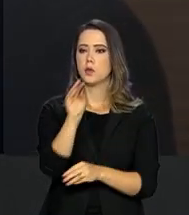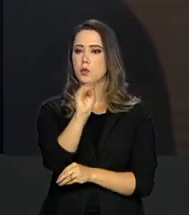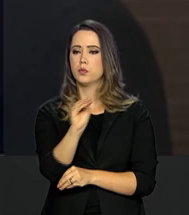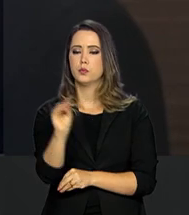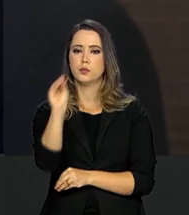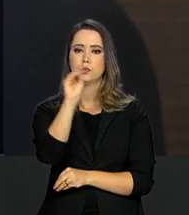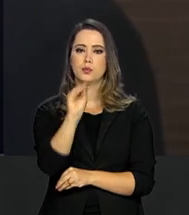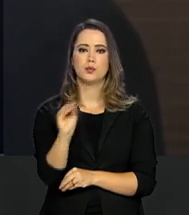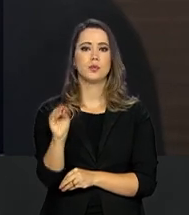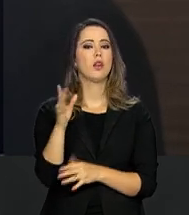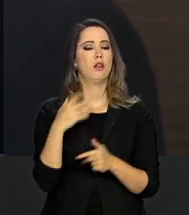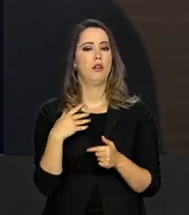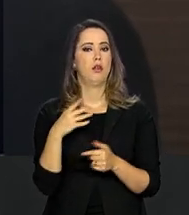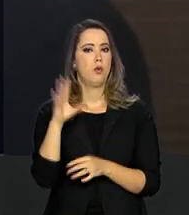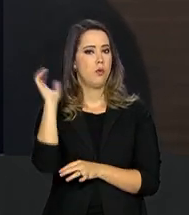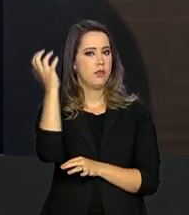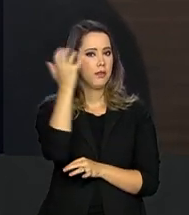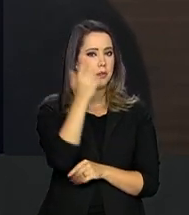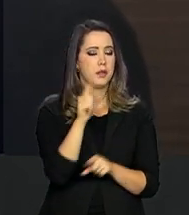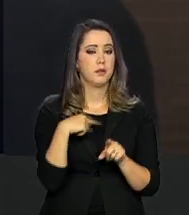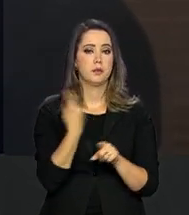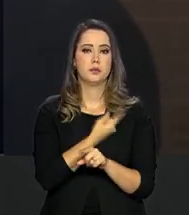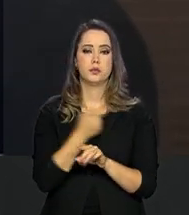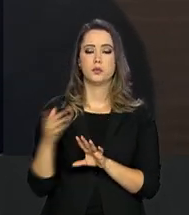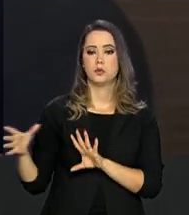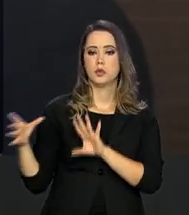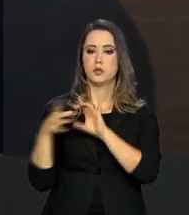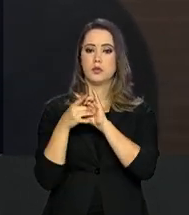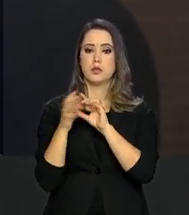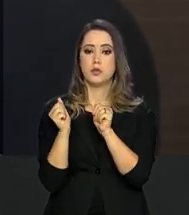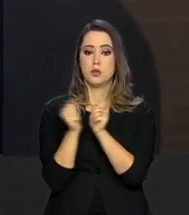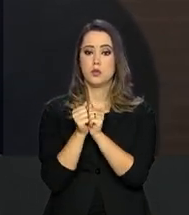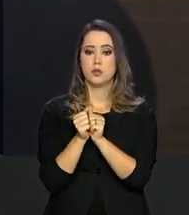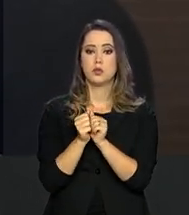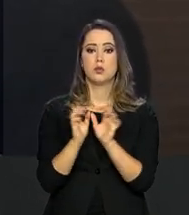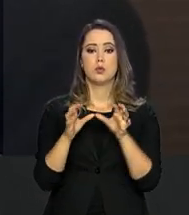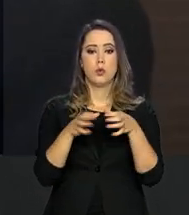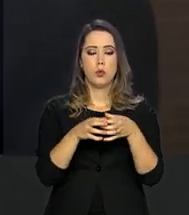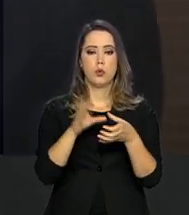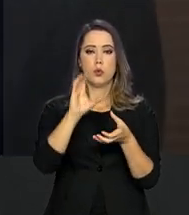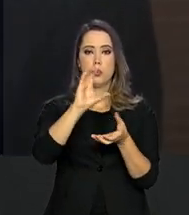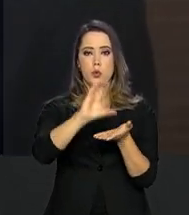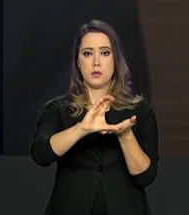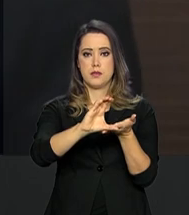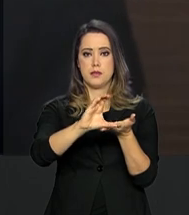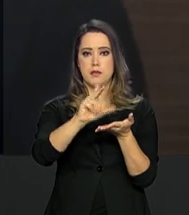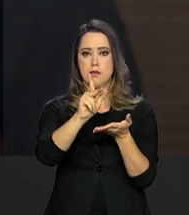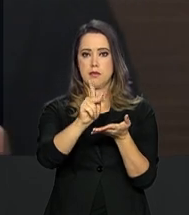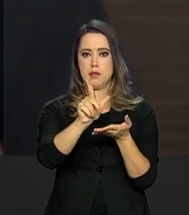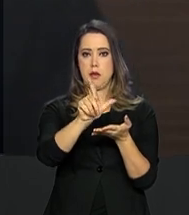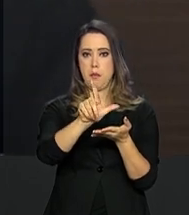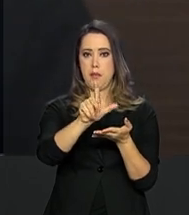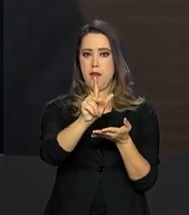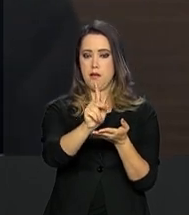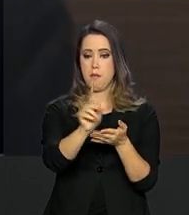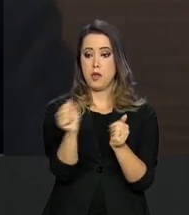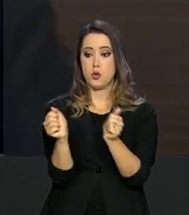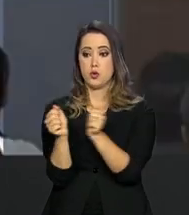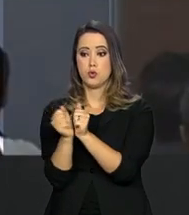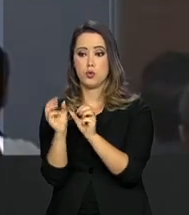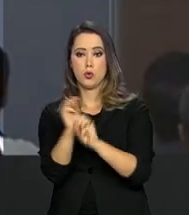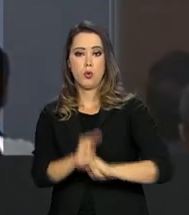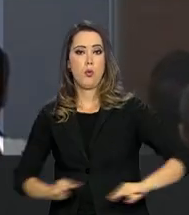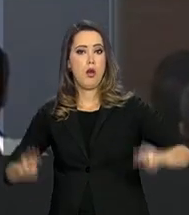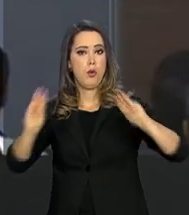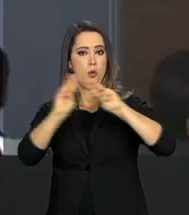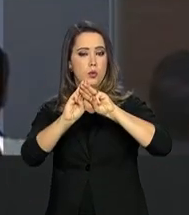as agendas da cplp e da onu já que esta era a agenda da onu e também corremos